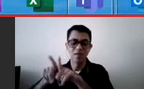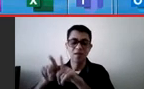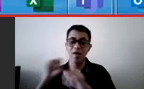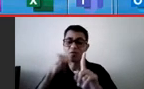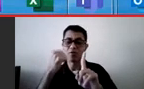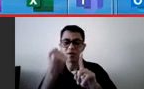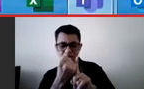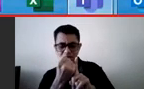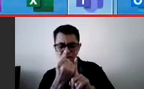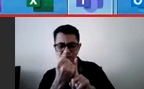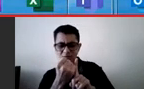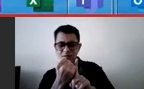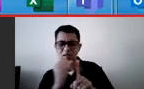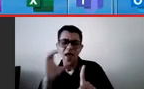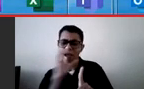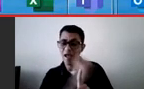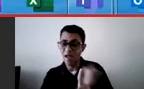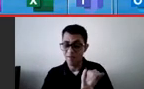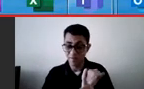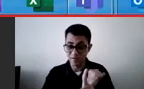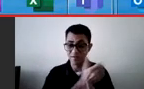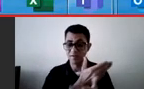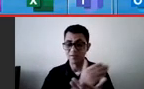sociedade passa muito batida, assim, em relação